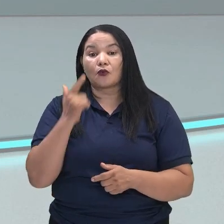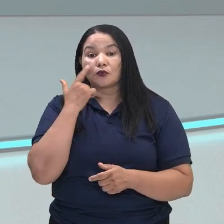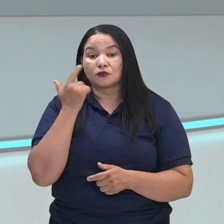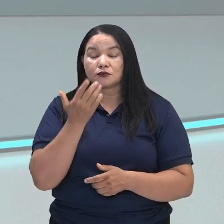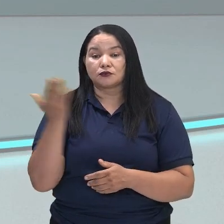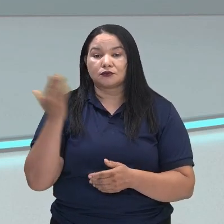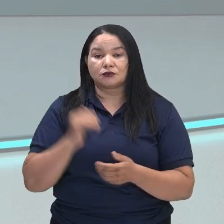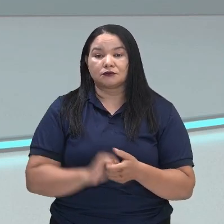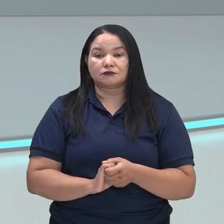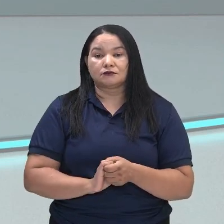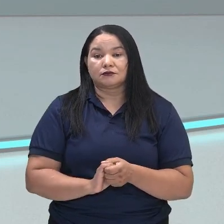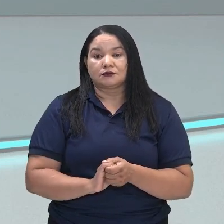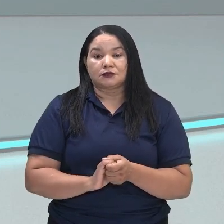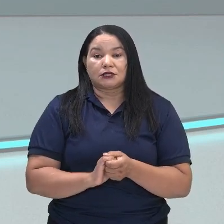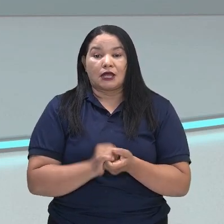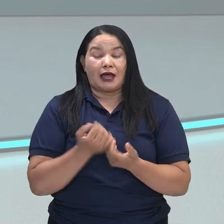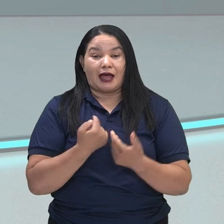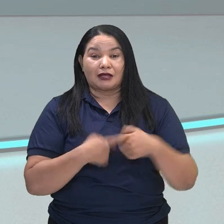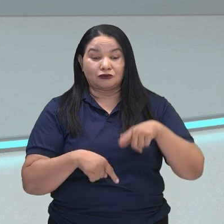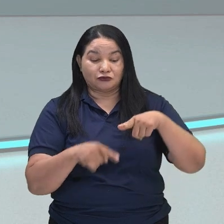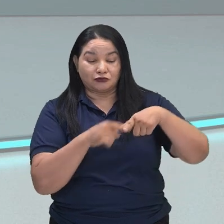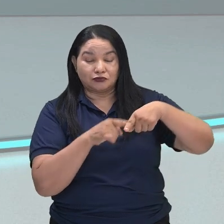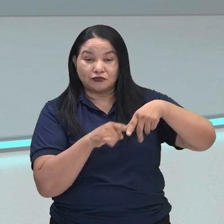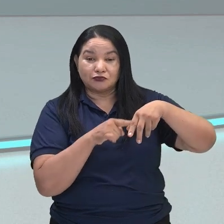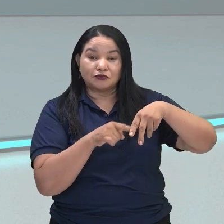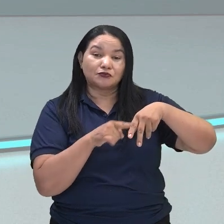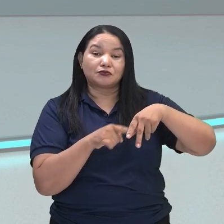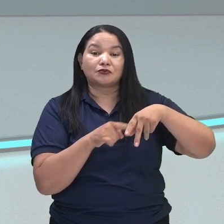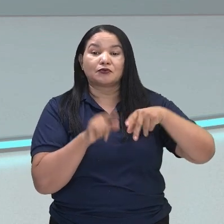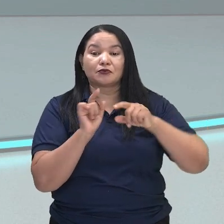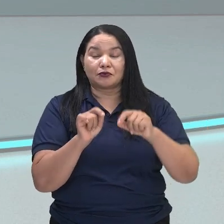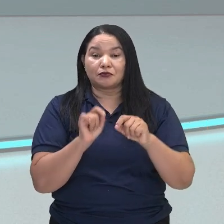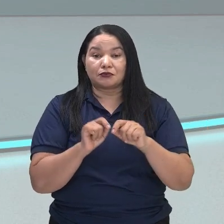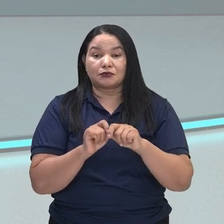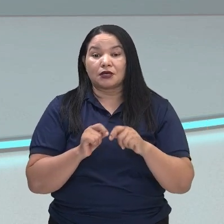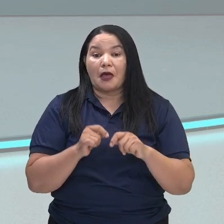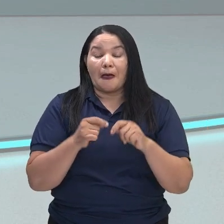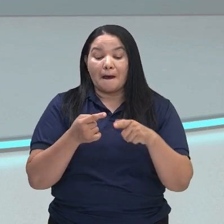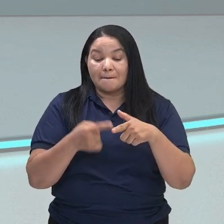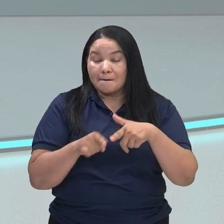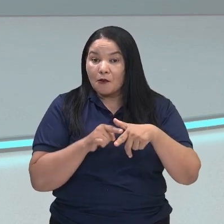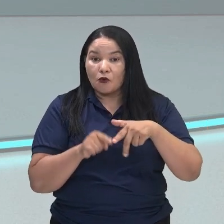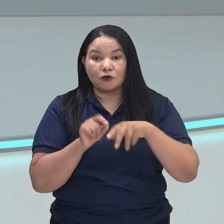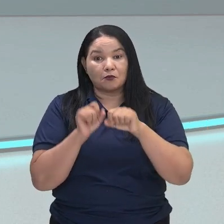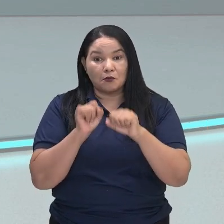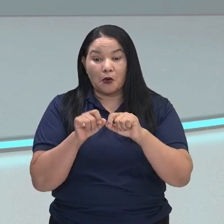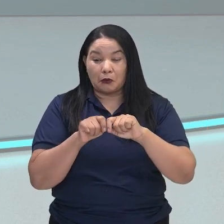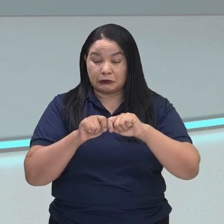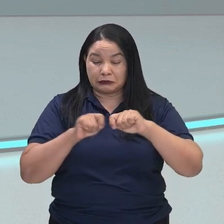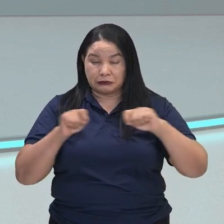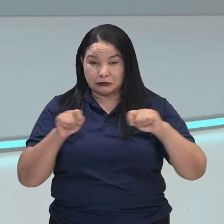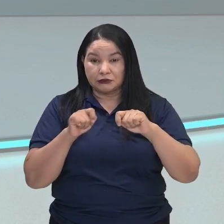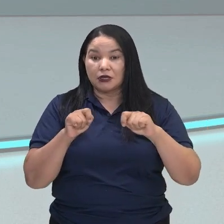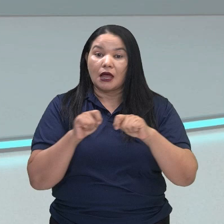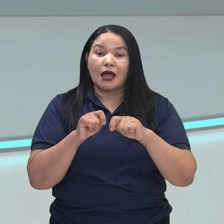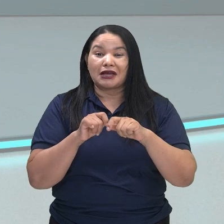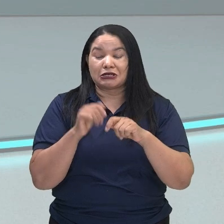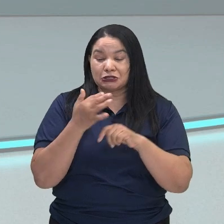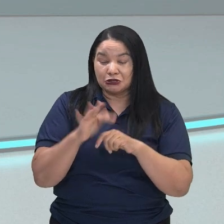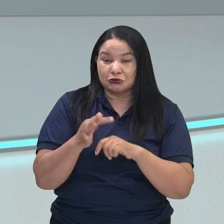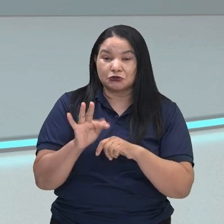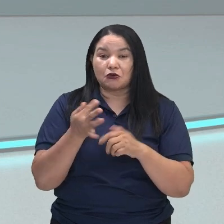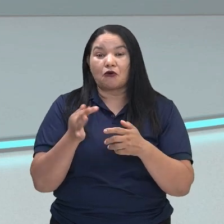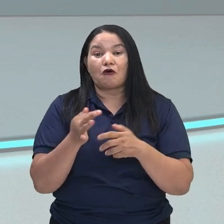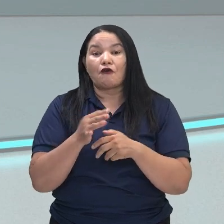As distensões. A distensão é o estiramento excessivo de músculos ou tendões. Sintomas: dor